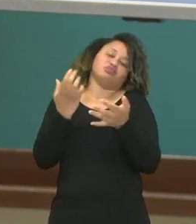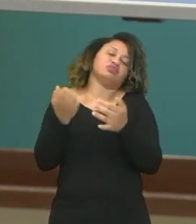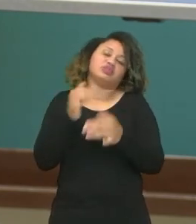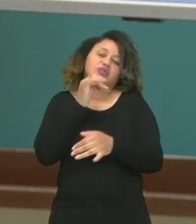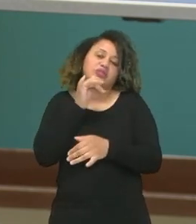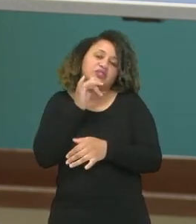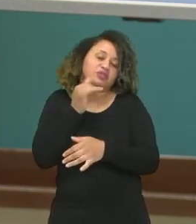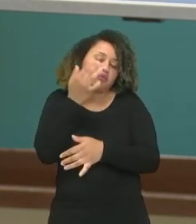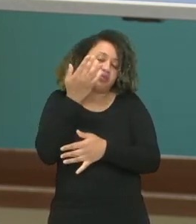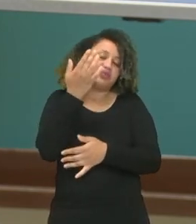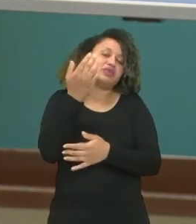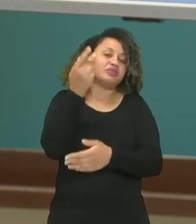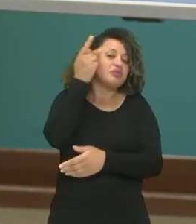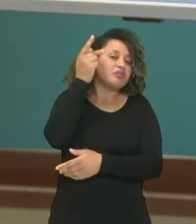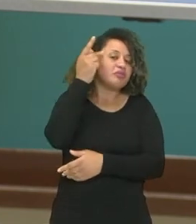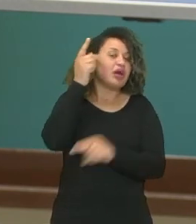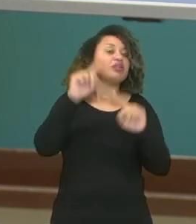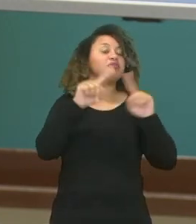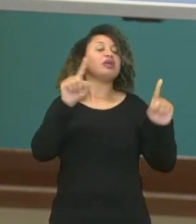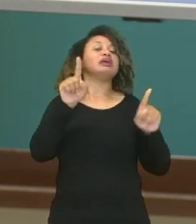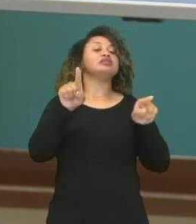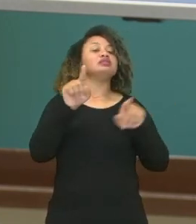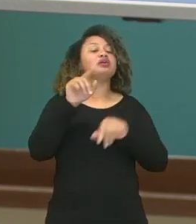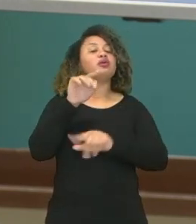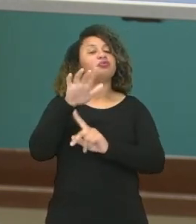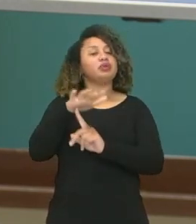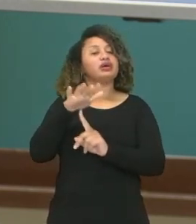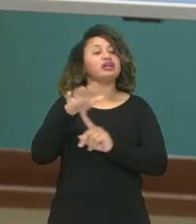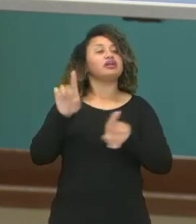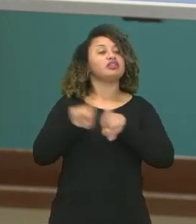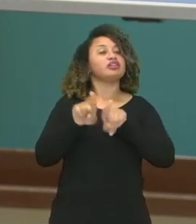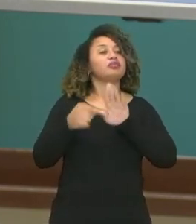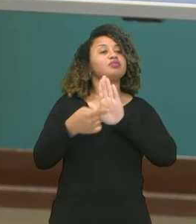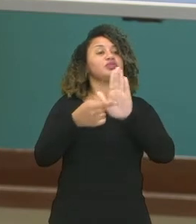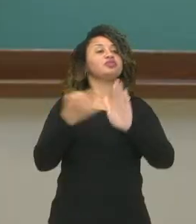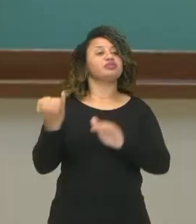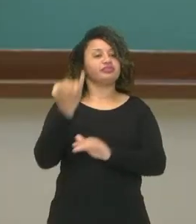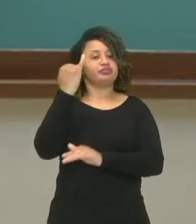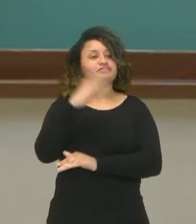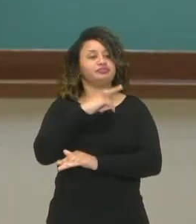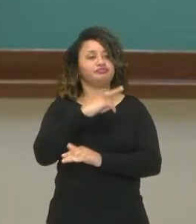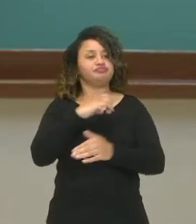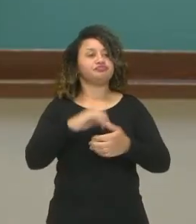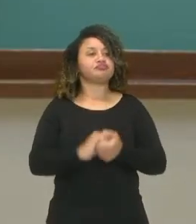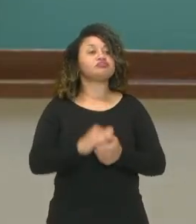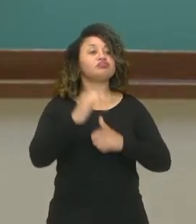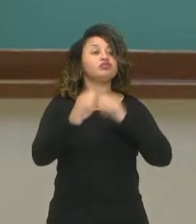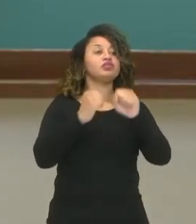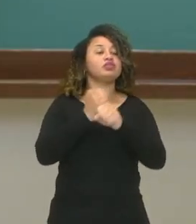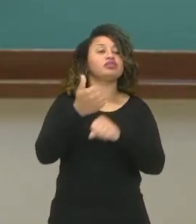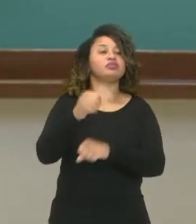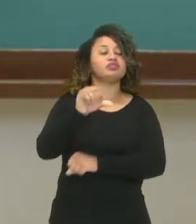uma afirmação no cenário econômico nacional. 1953, durante